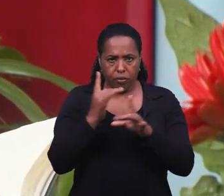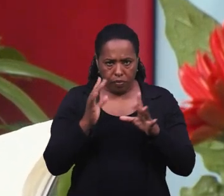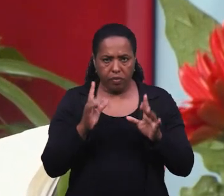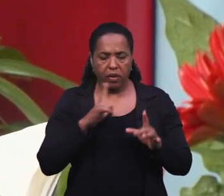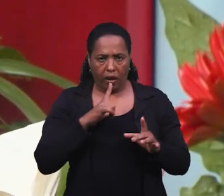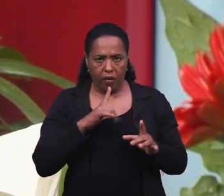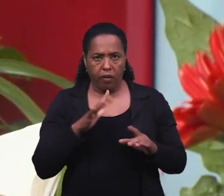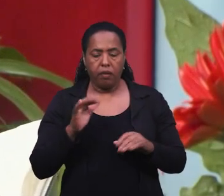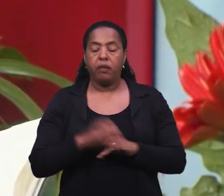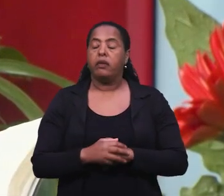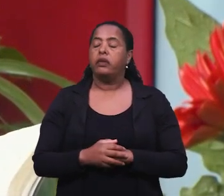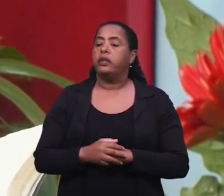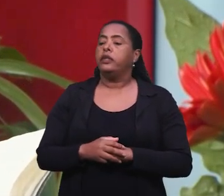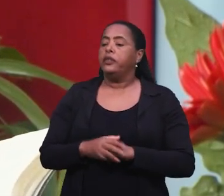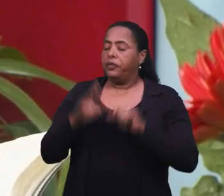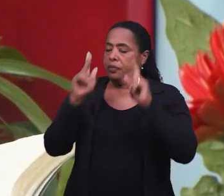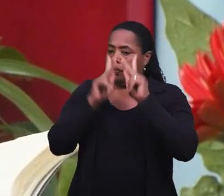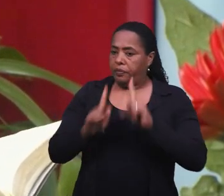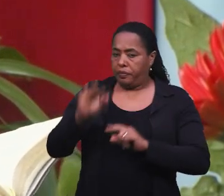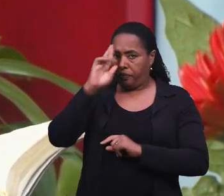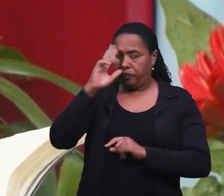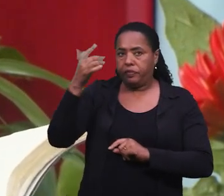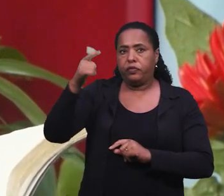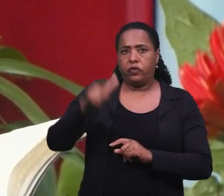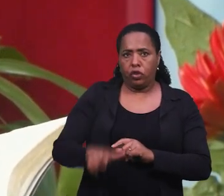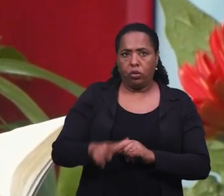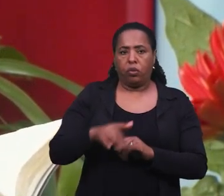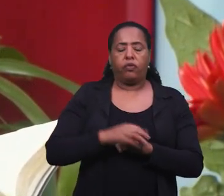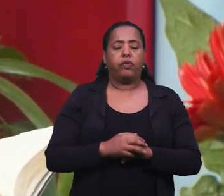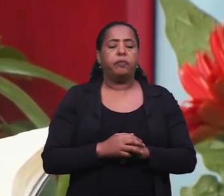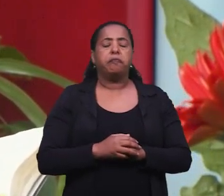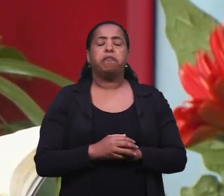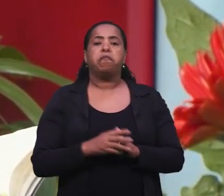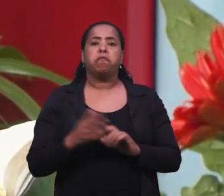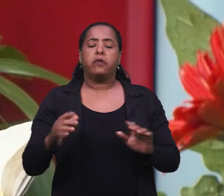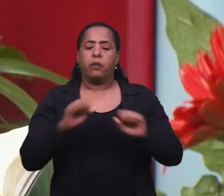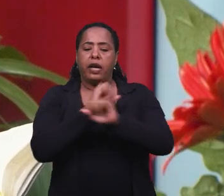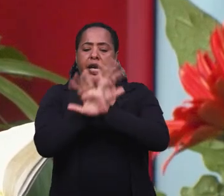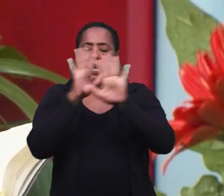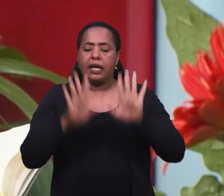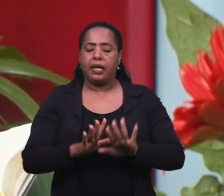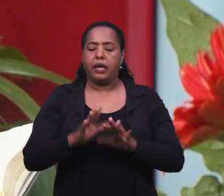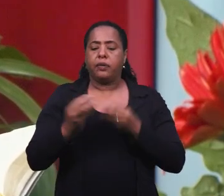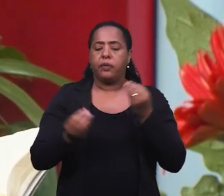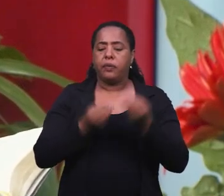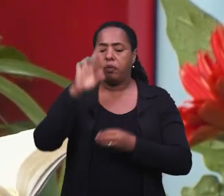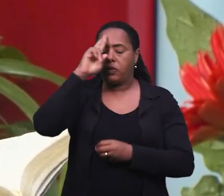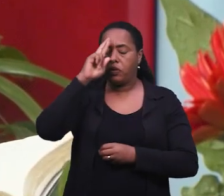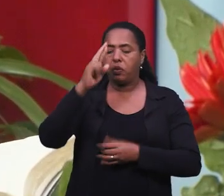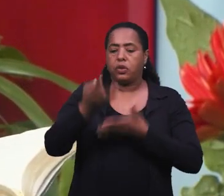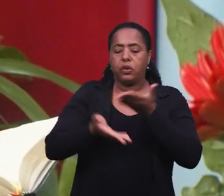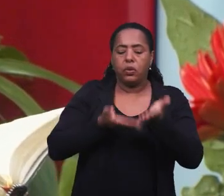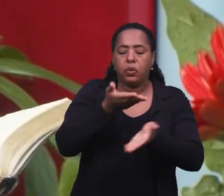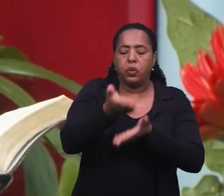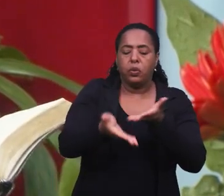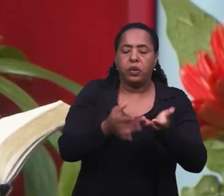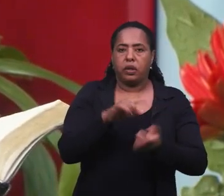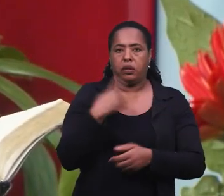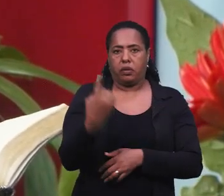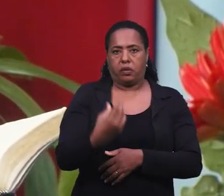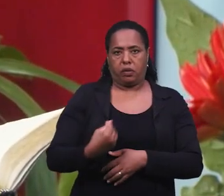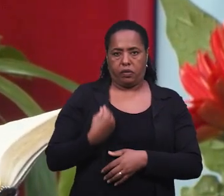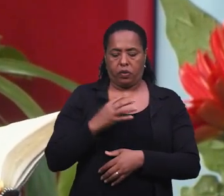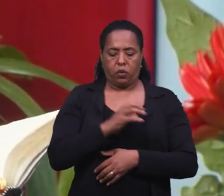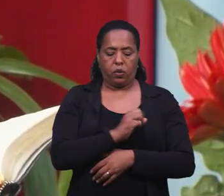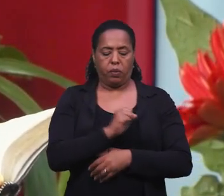do servo do Senhor, Davi, quando ele faz um pedido ao Senhor. E eu peço licença para